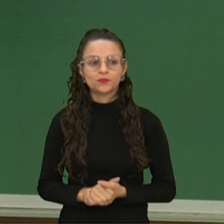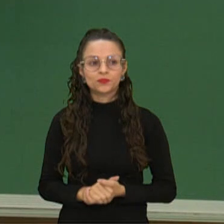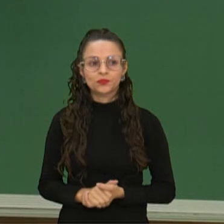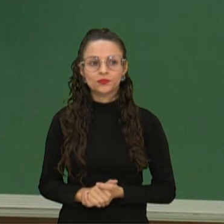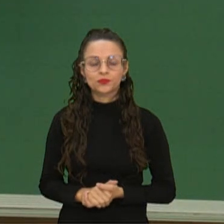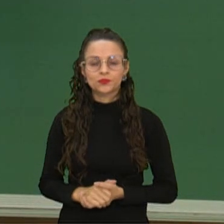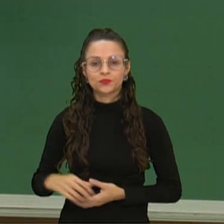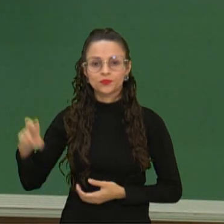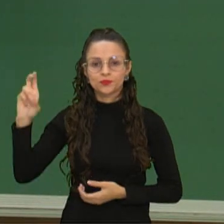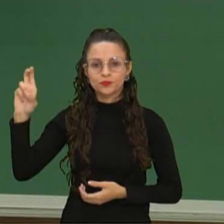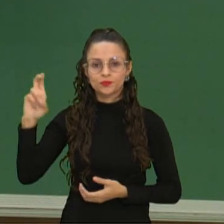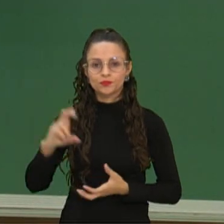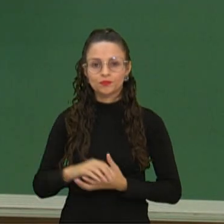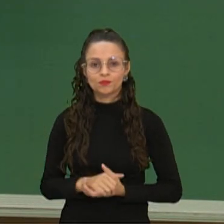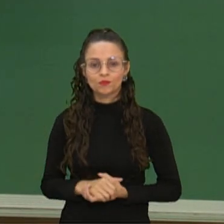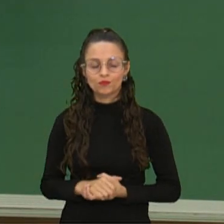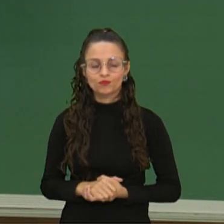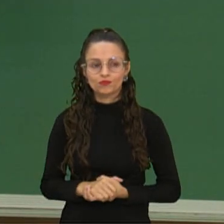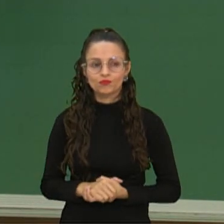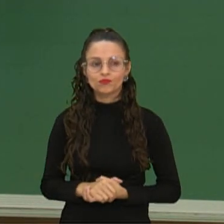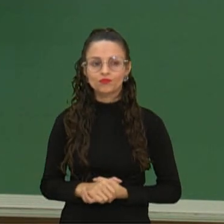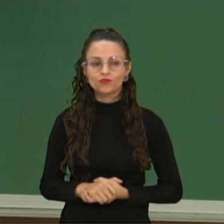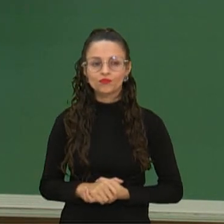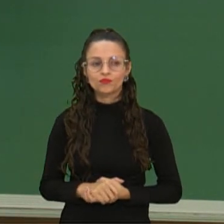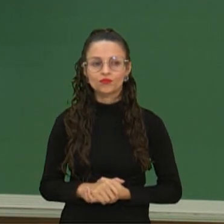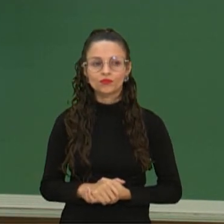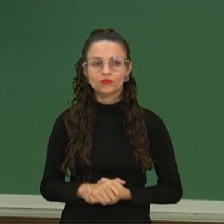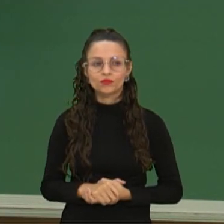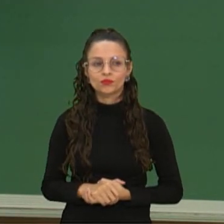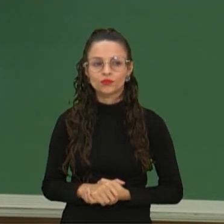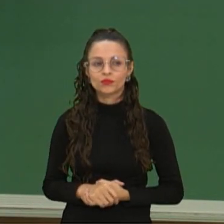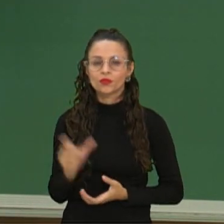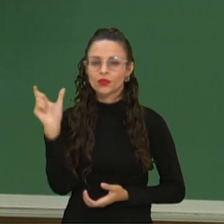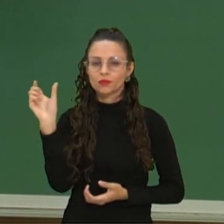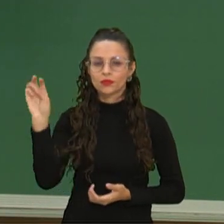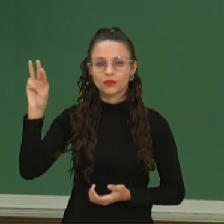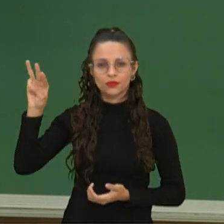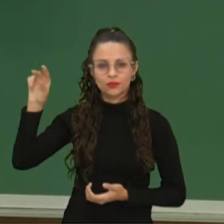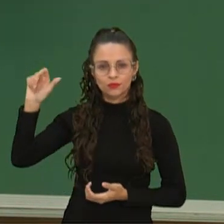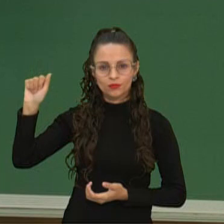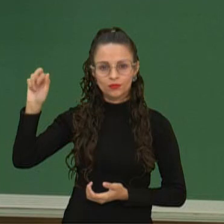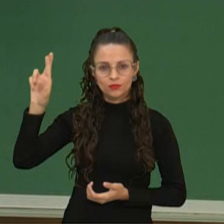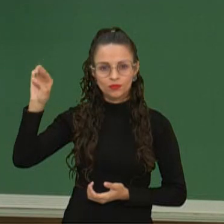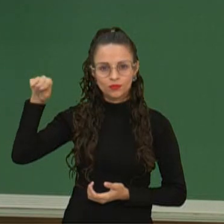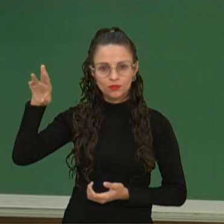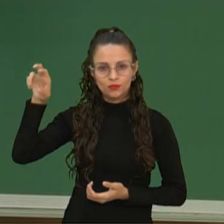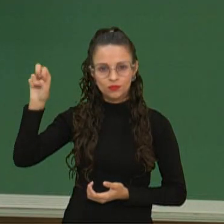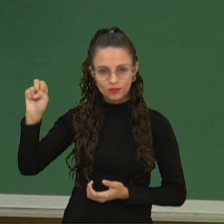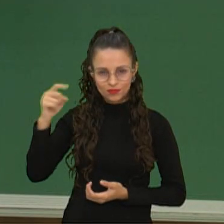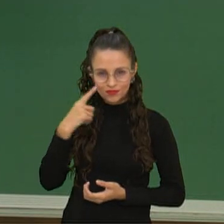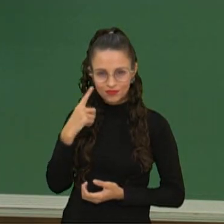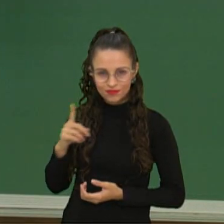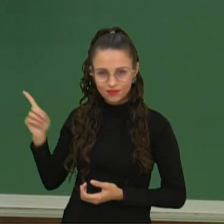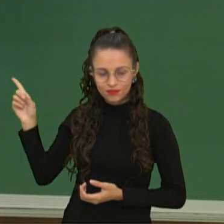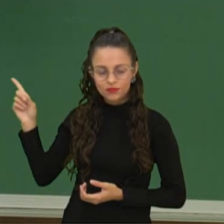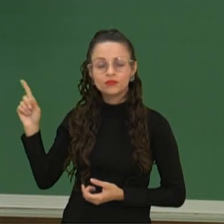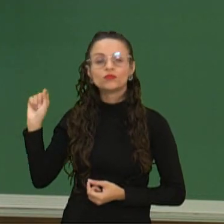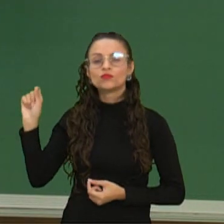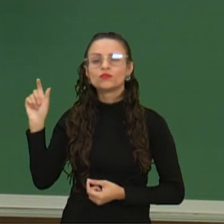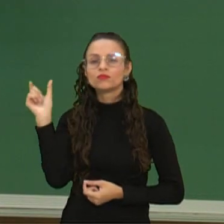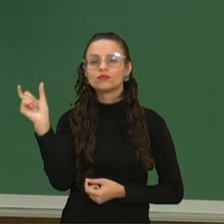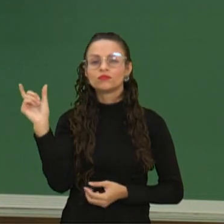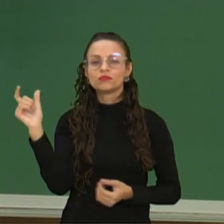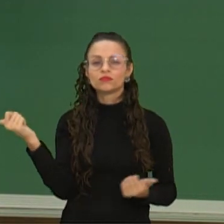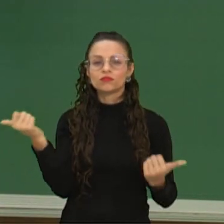word worms on line 2 can be replaced by. A palavra worms, que aparece aqui na linha número 2, ela pode